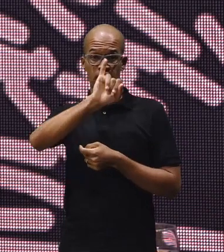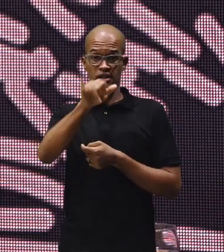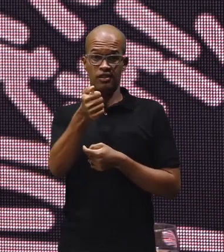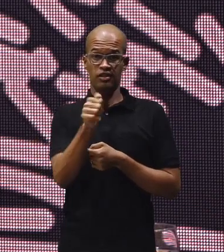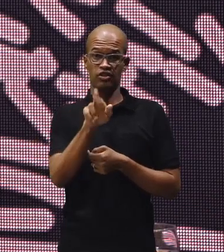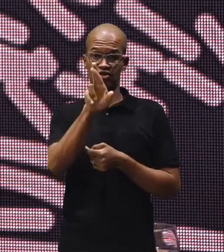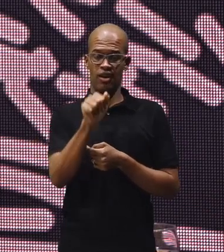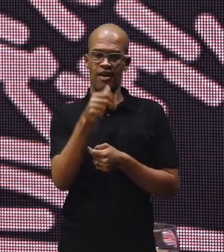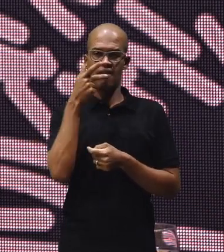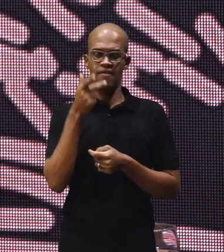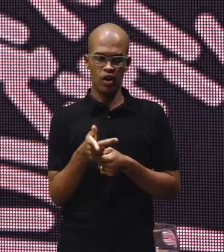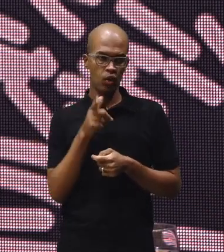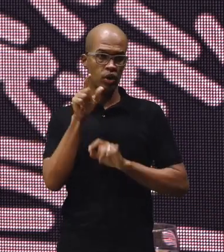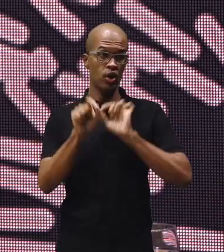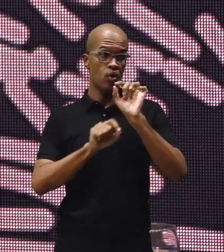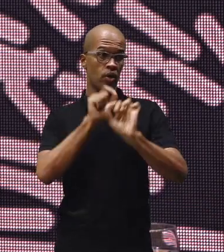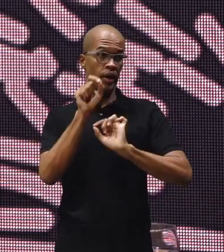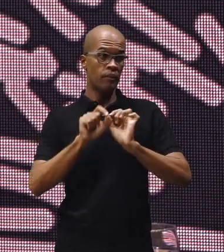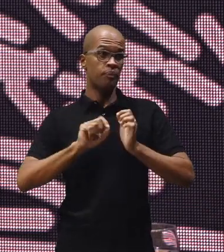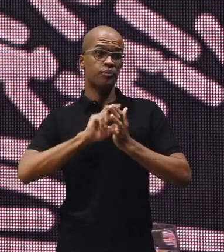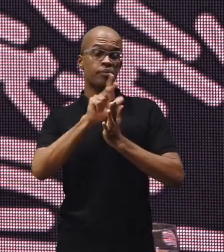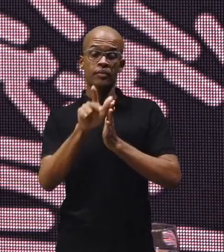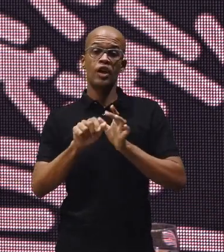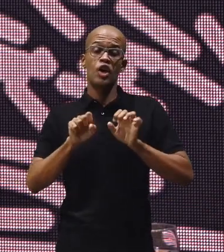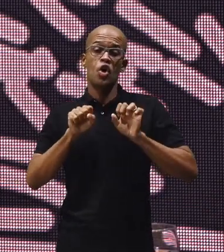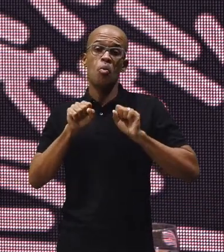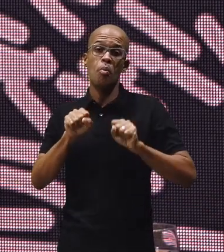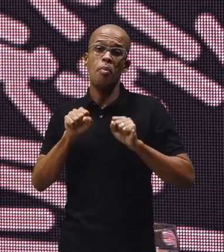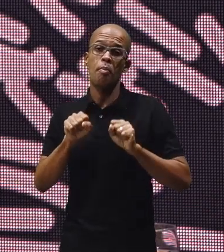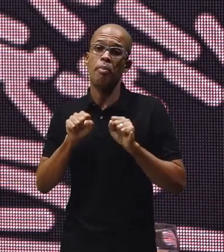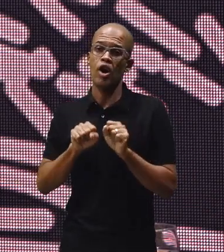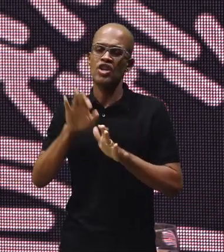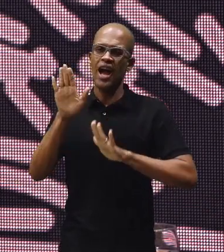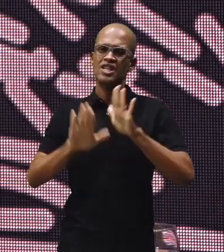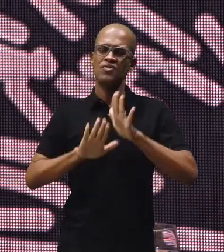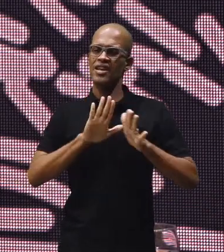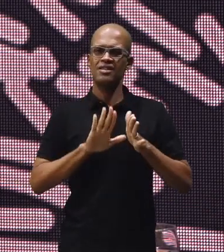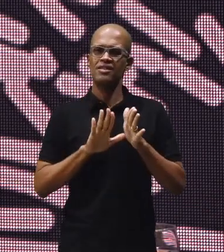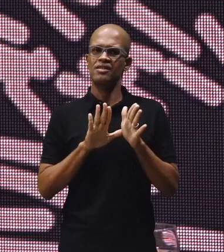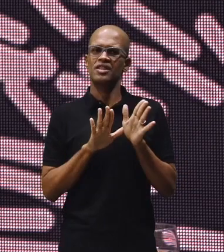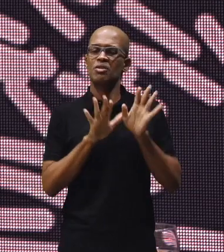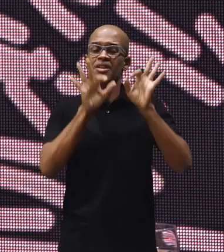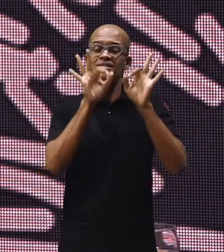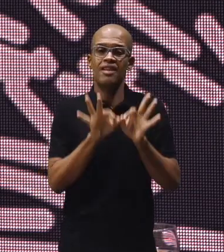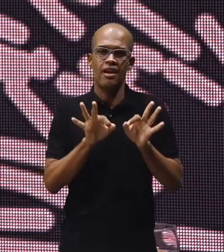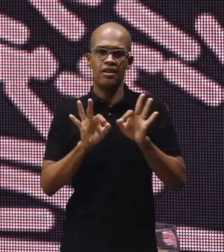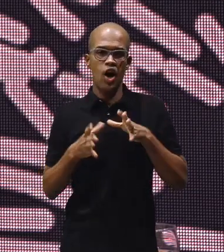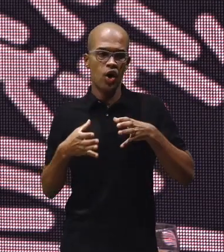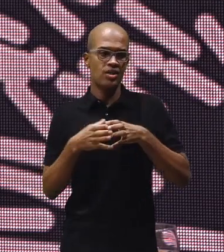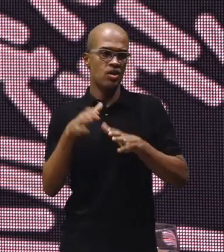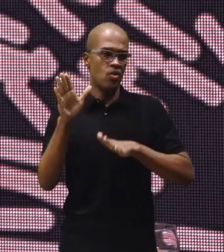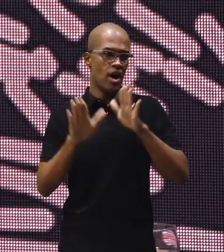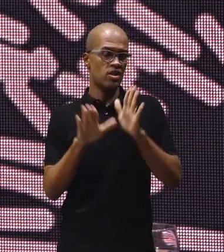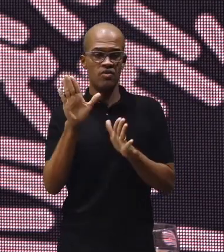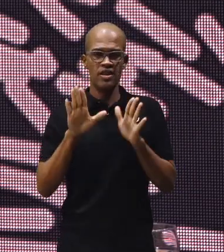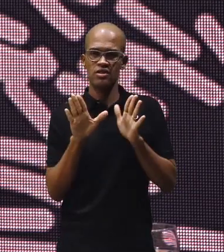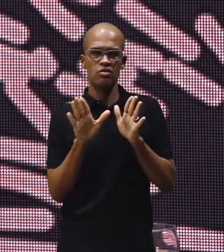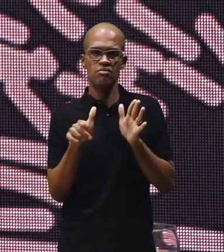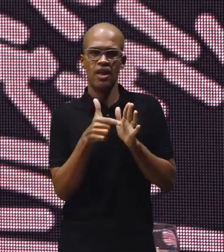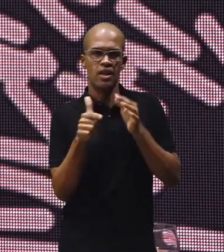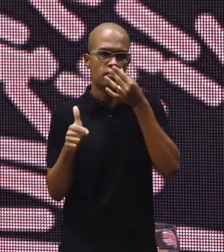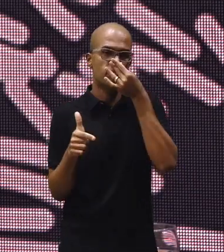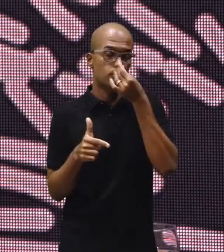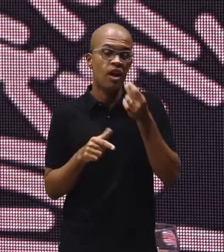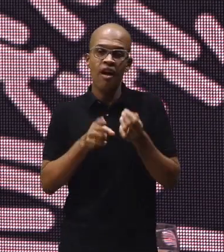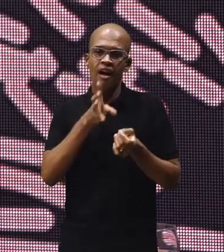essas soluções, elas podem não estar adequadas, né, se uma organização ela não está de fato predisposta a